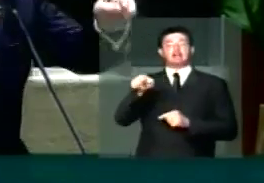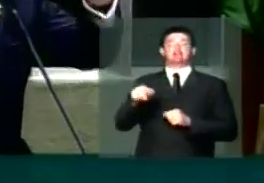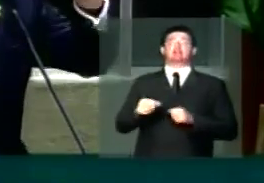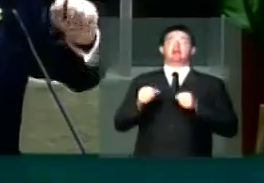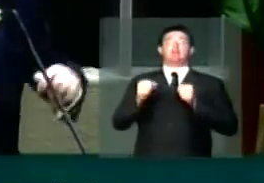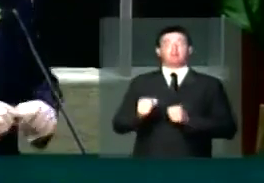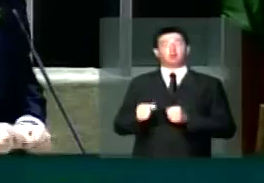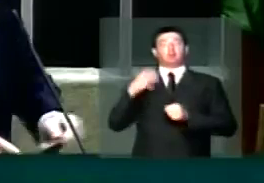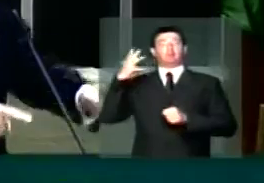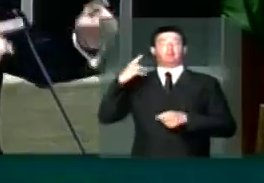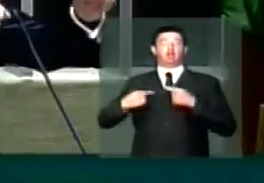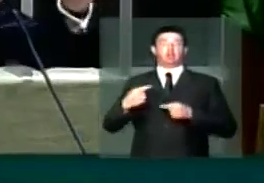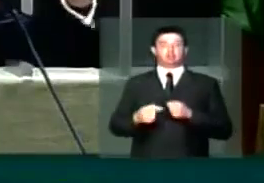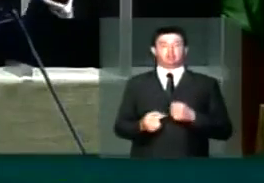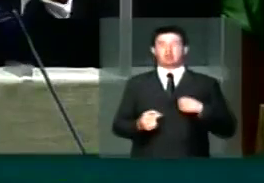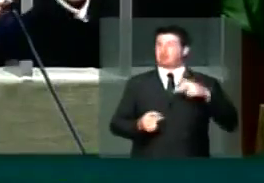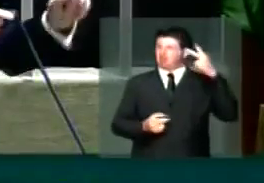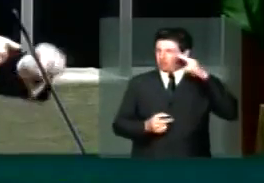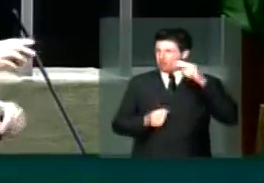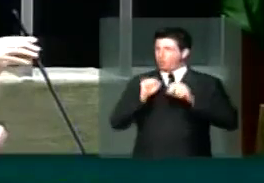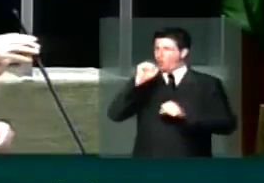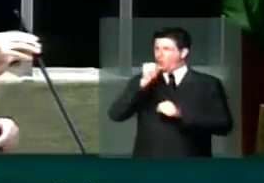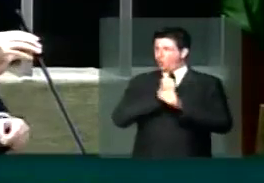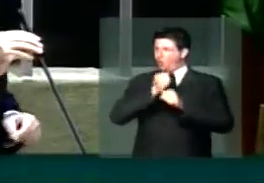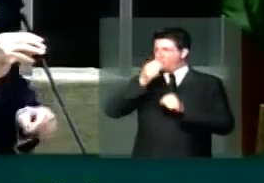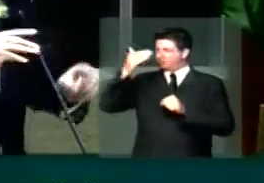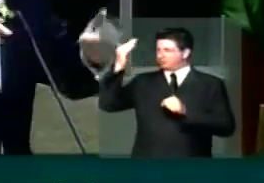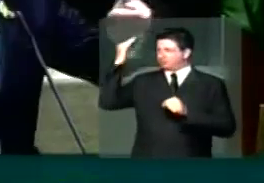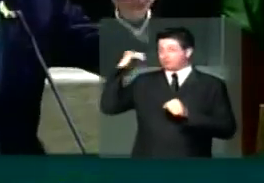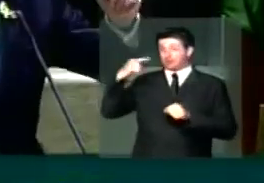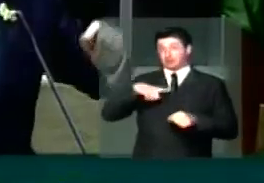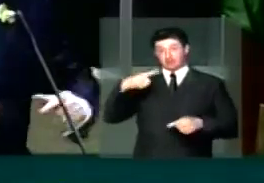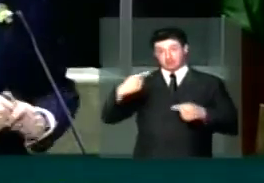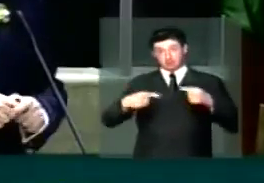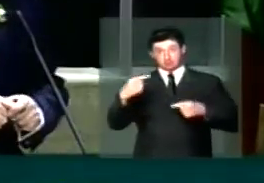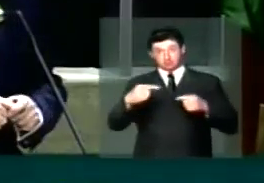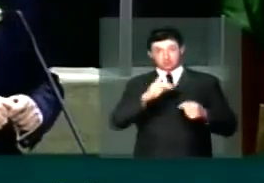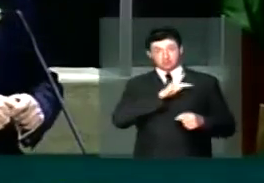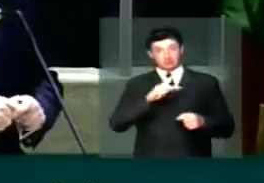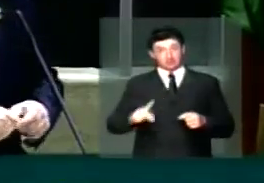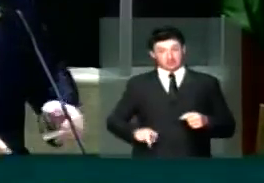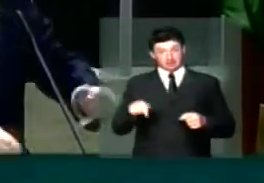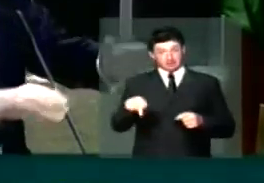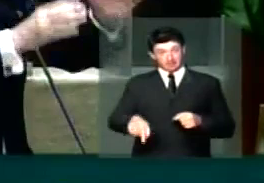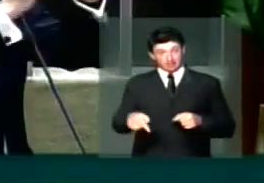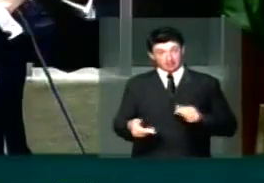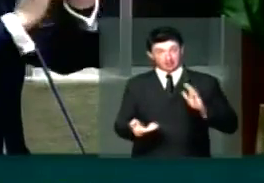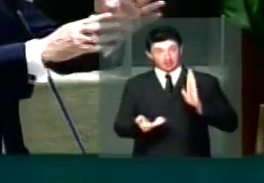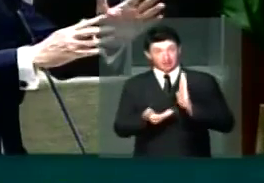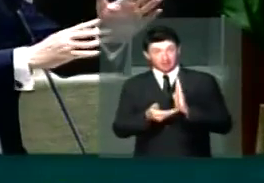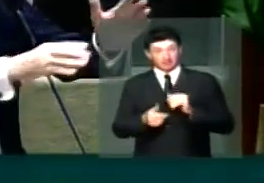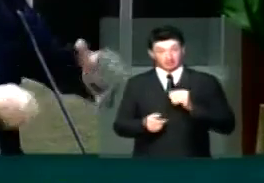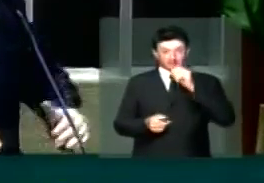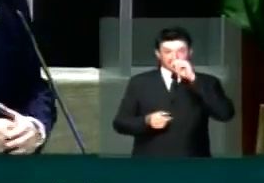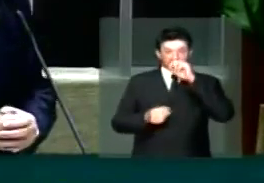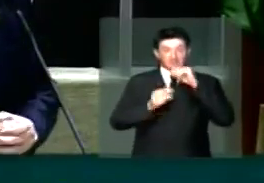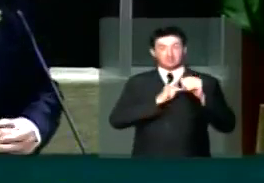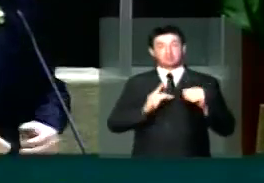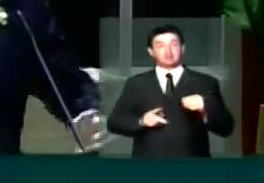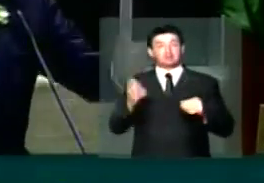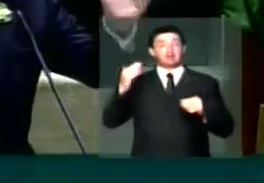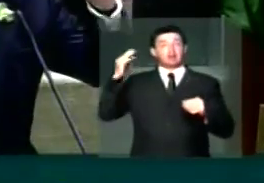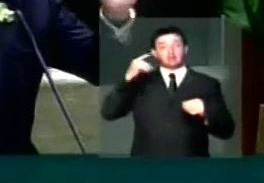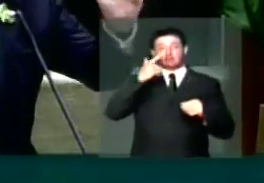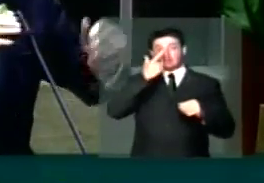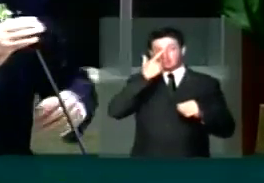E eu me lembro bem, há 8 anos atrás, havia uma disputa na presidência da Câmara, em que o presidente